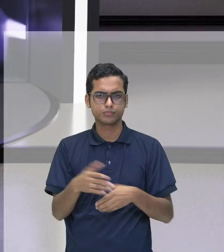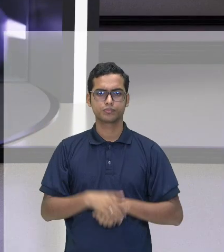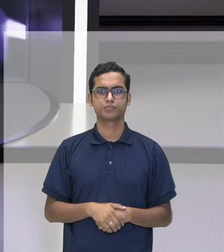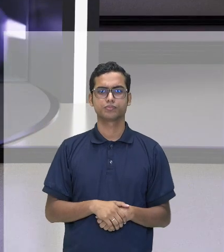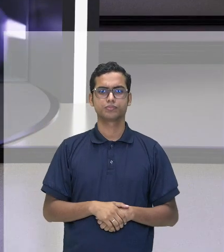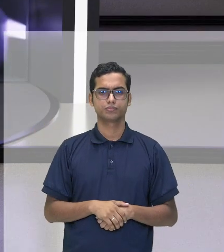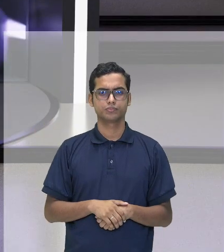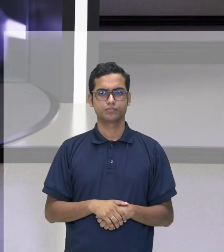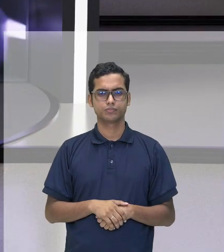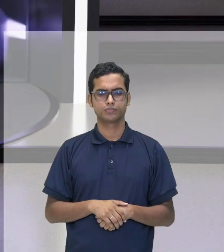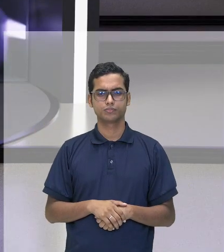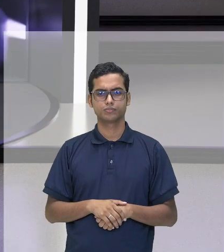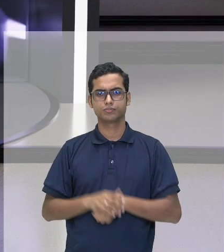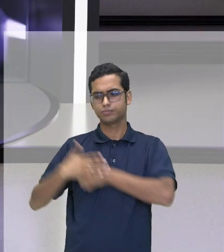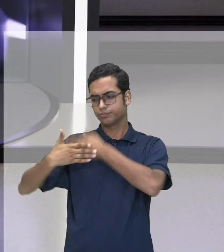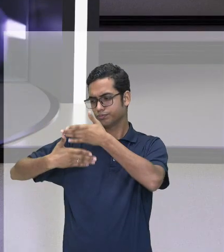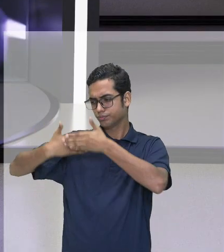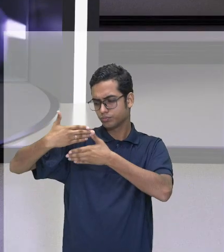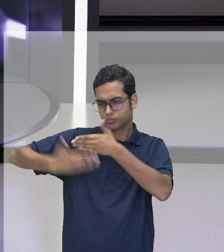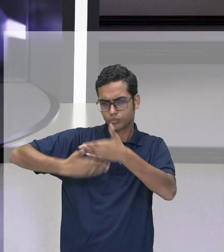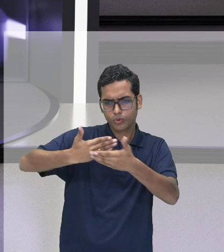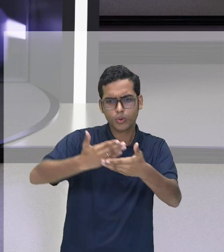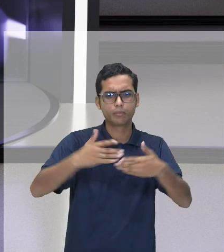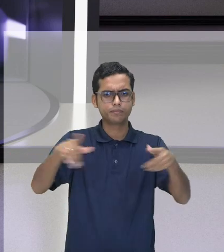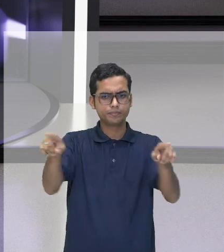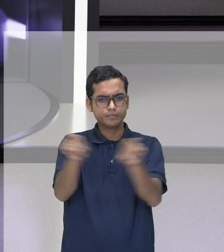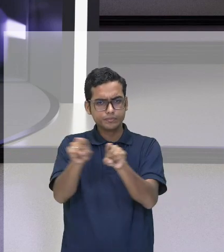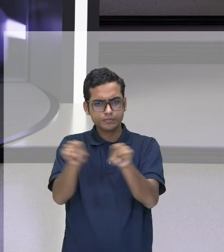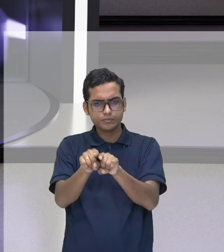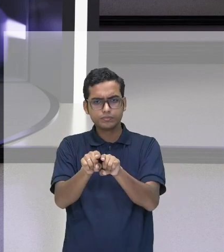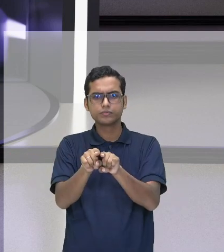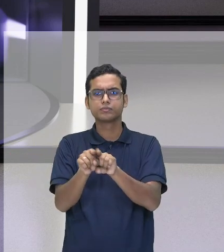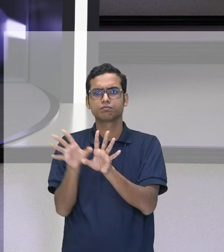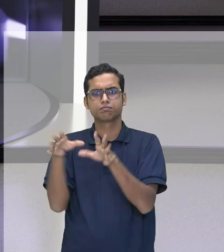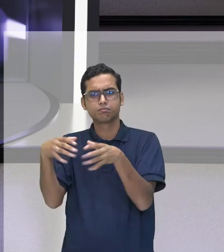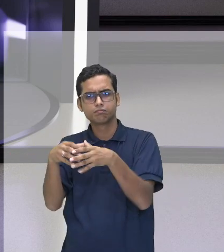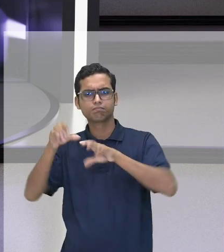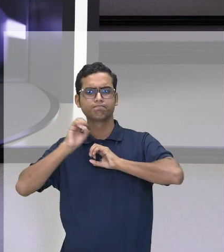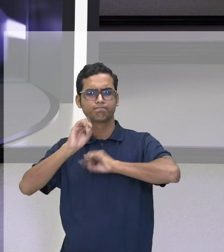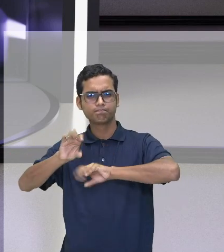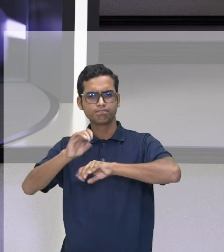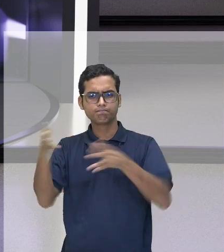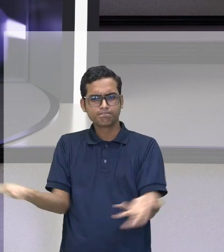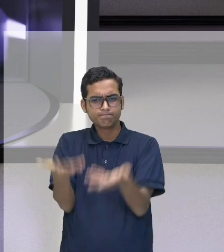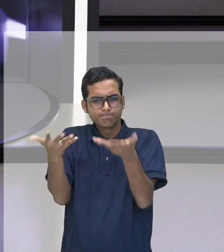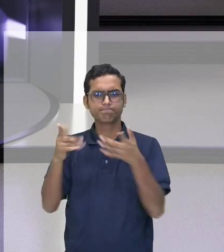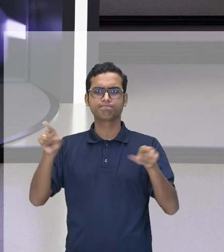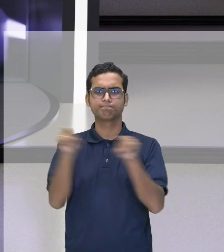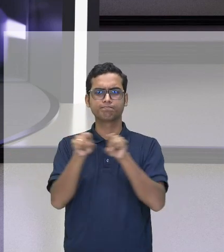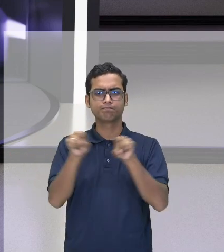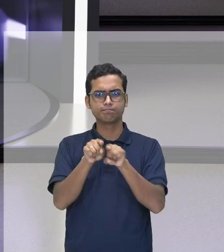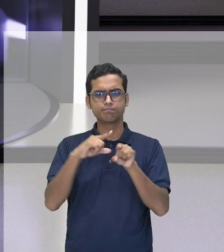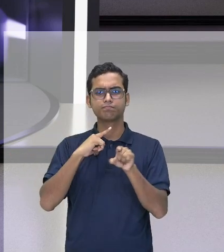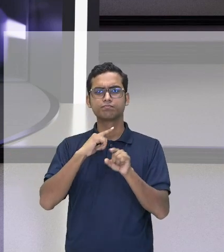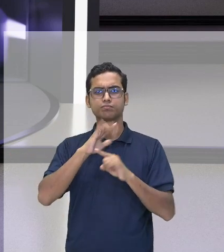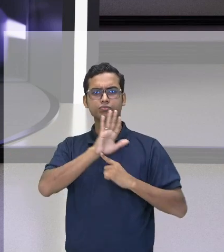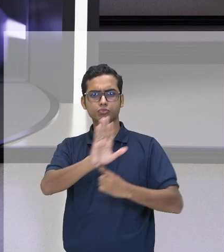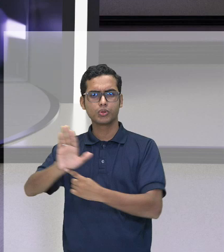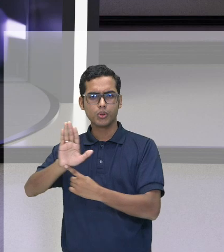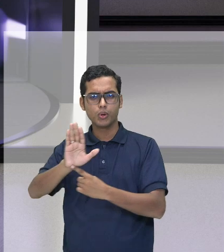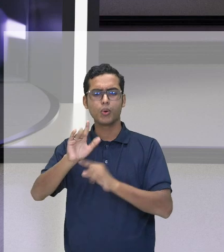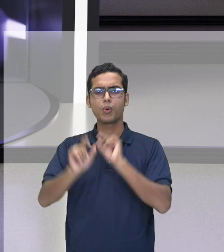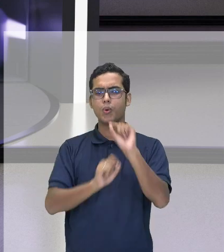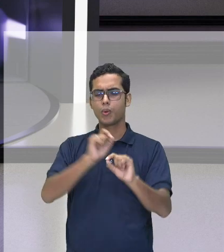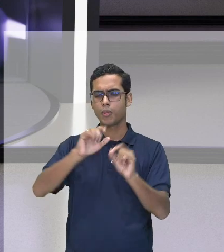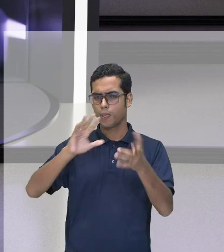fazer toda uma caminhada e vai, de certa forma, fomentar e